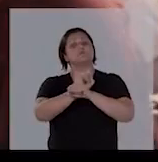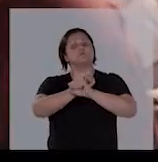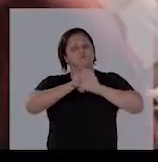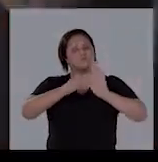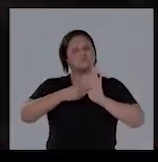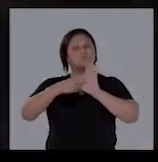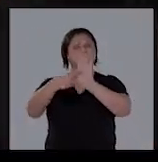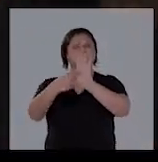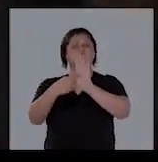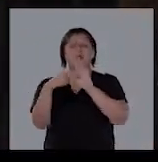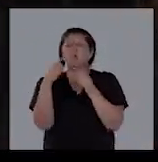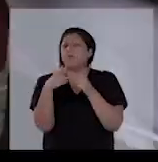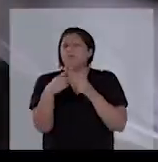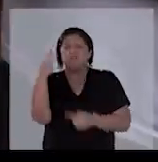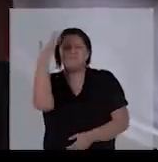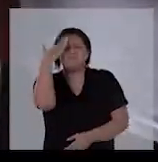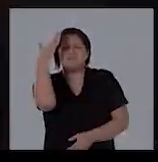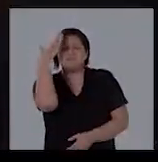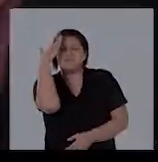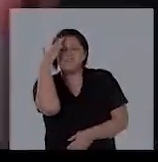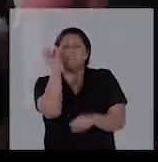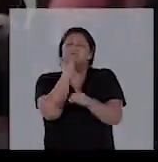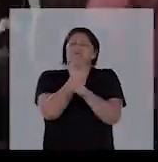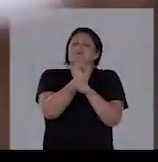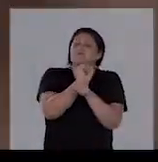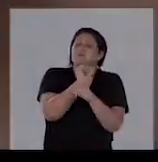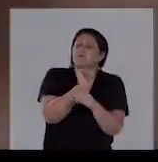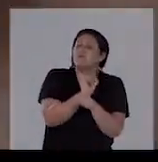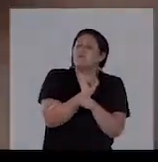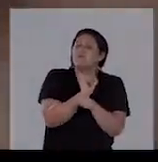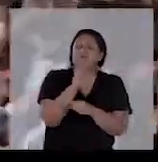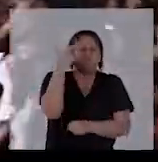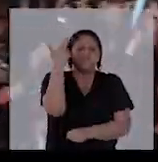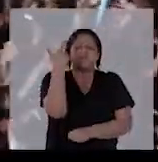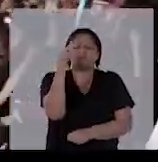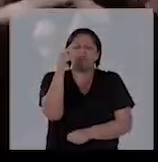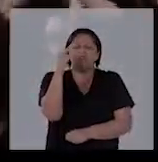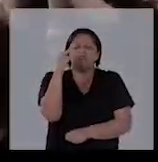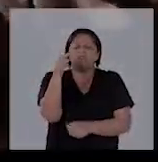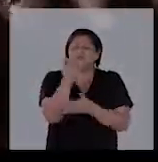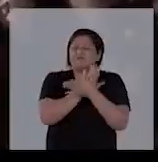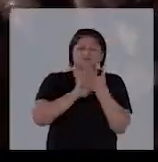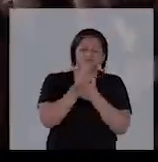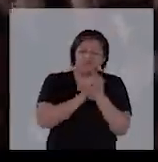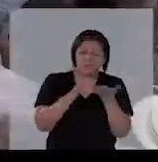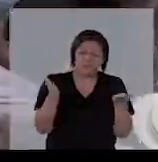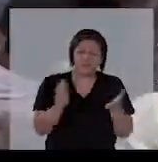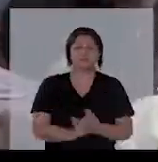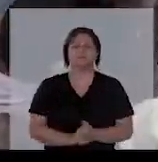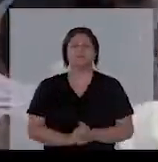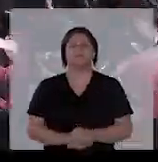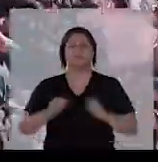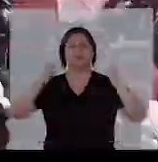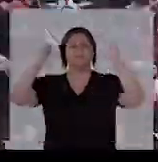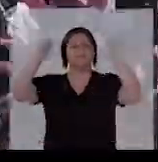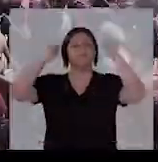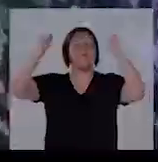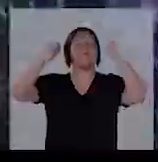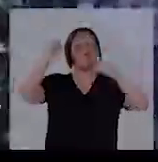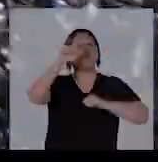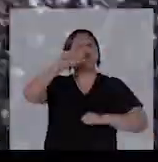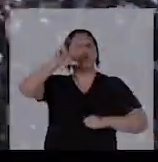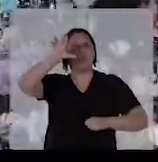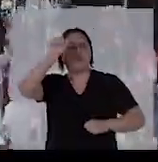ser um contador isto porque explicou elson a gente não vai nenhum